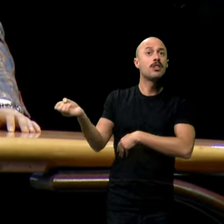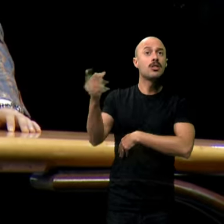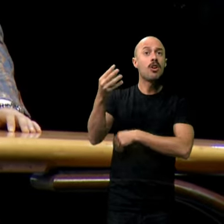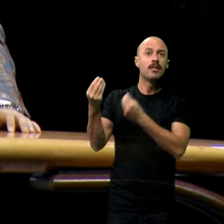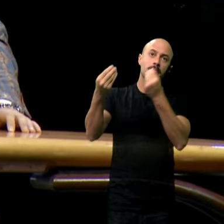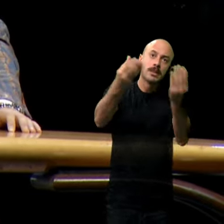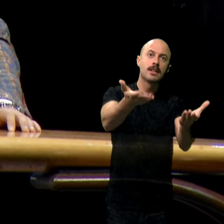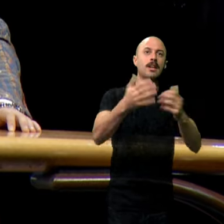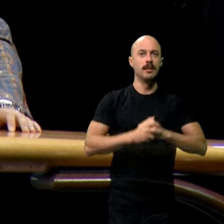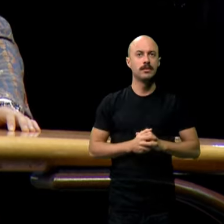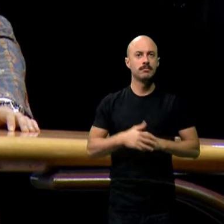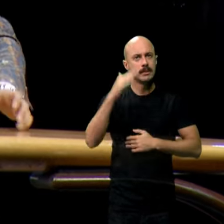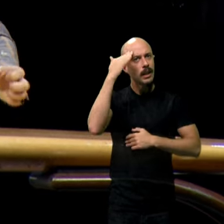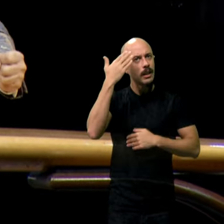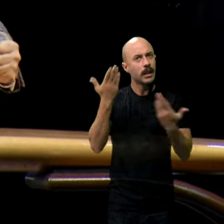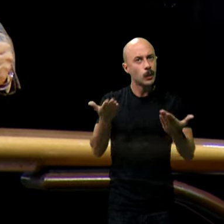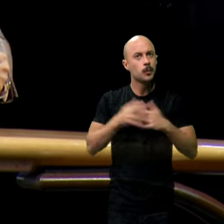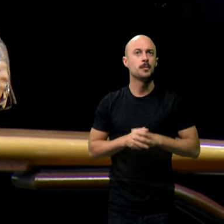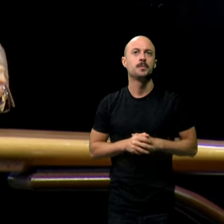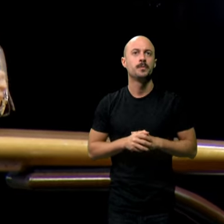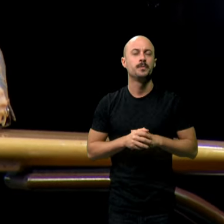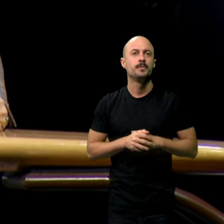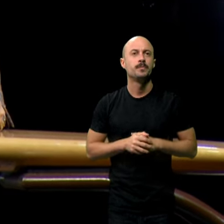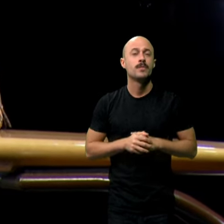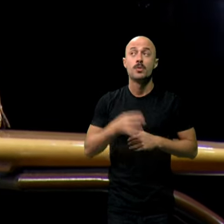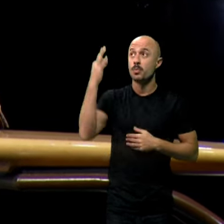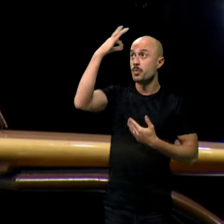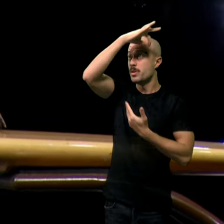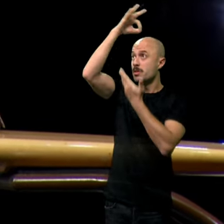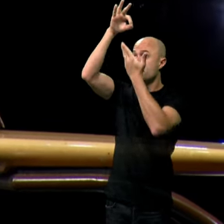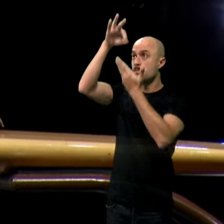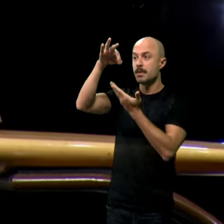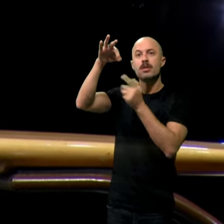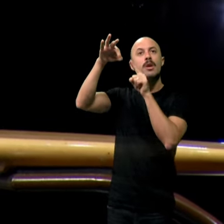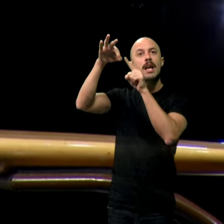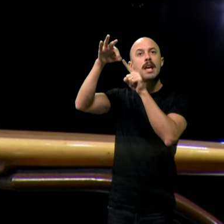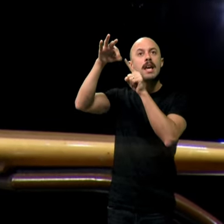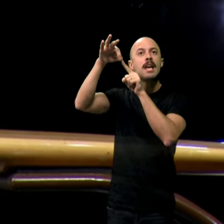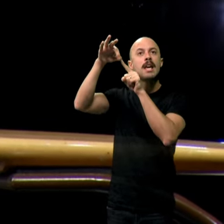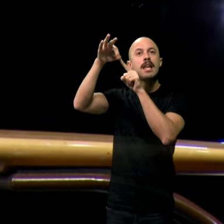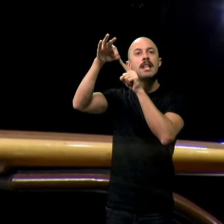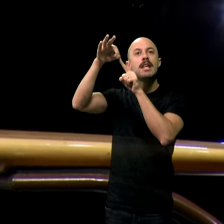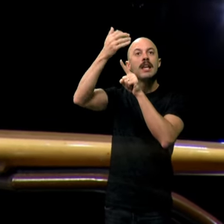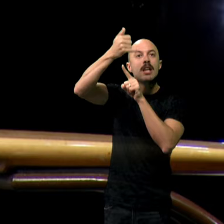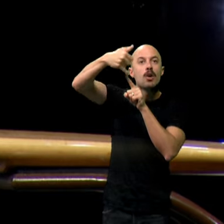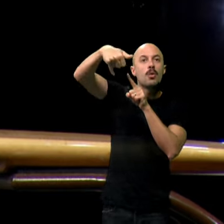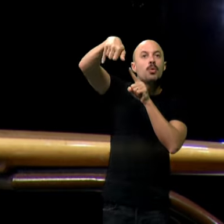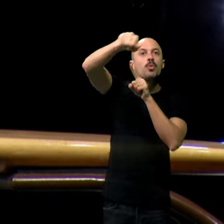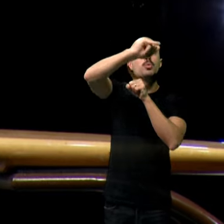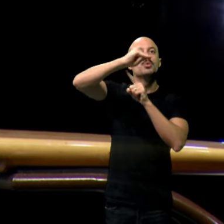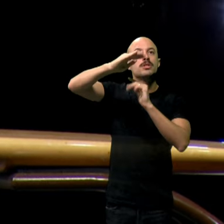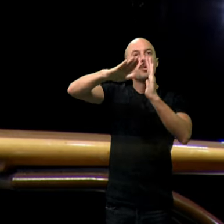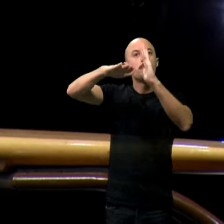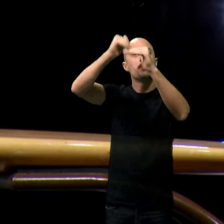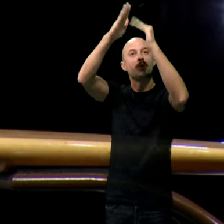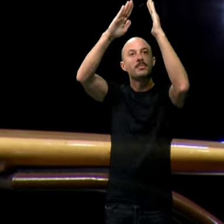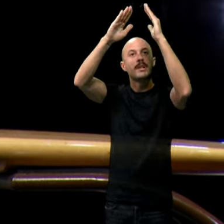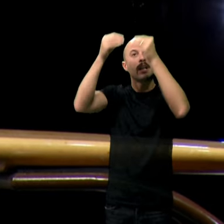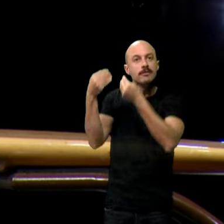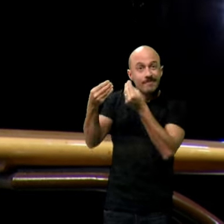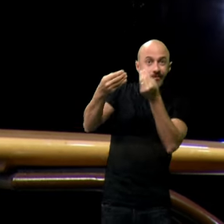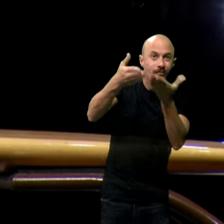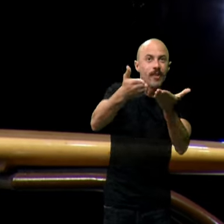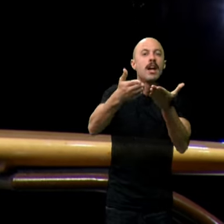Está aqui o espírito de prosperidade, a unção dele que te torna grande.